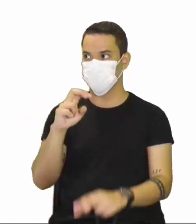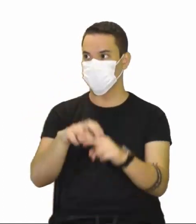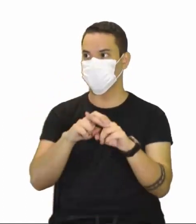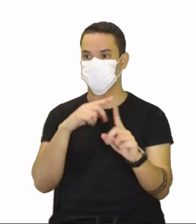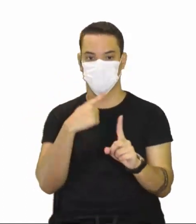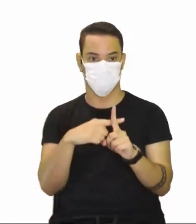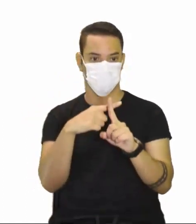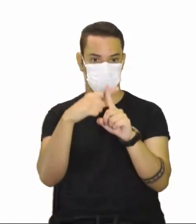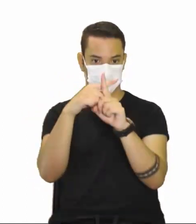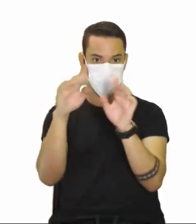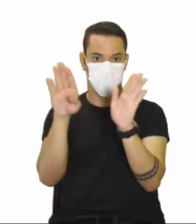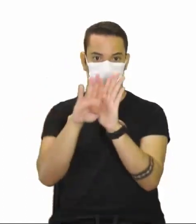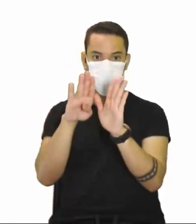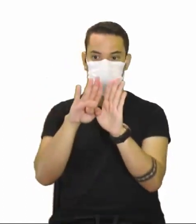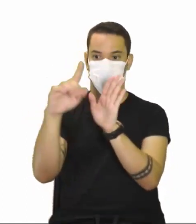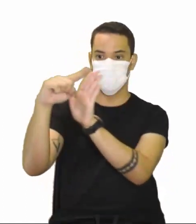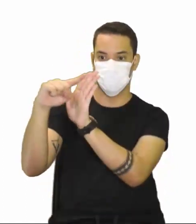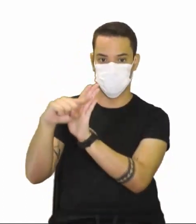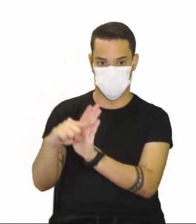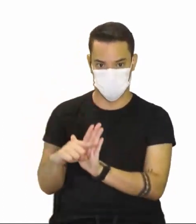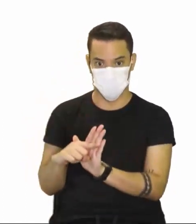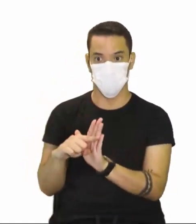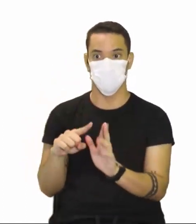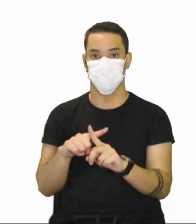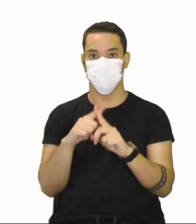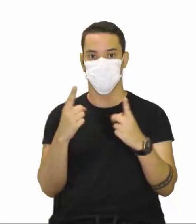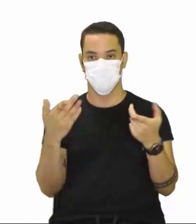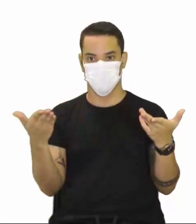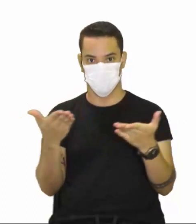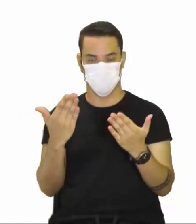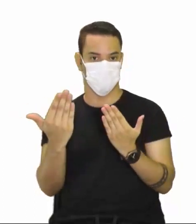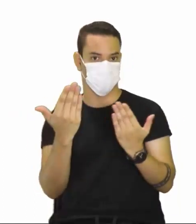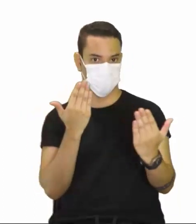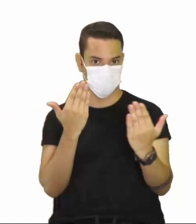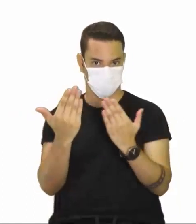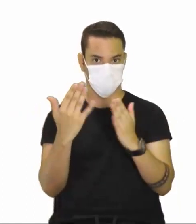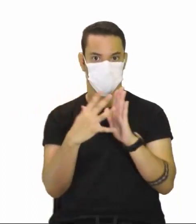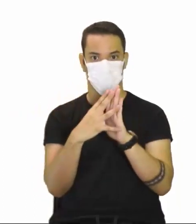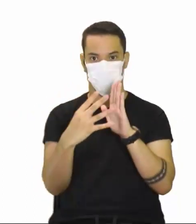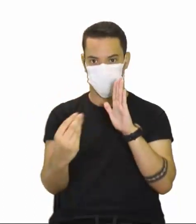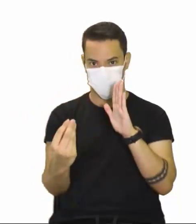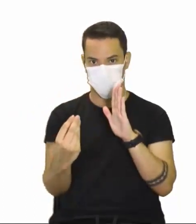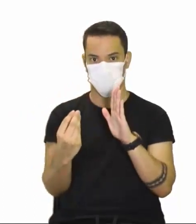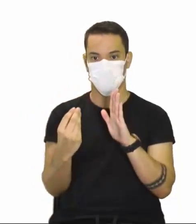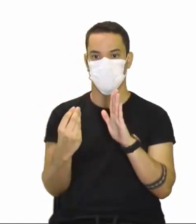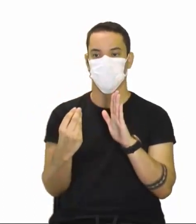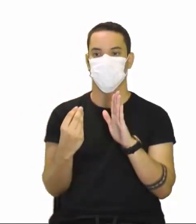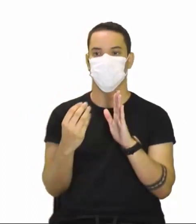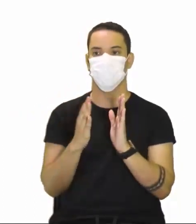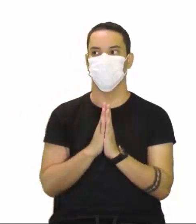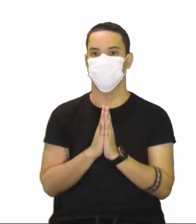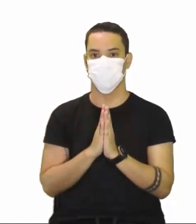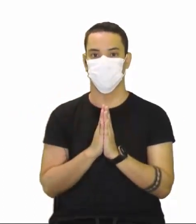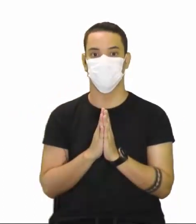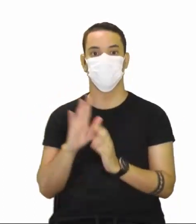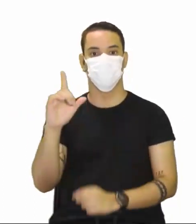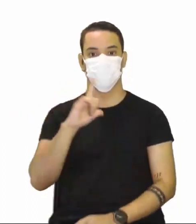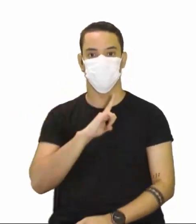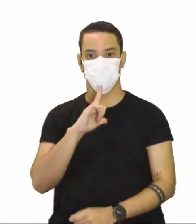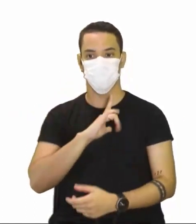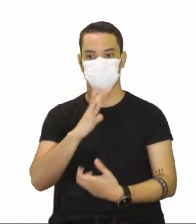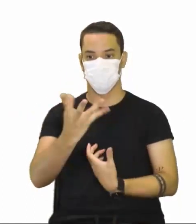e elétrons com carga negativa. Agora, comparando o modelo de Dalton com o modelo de Thomson,